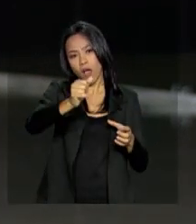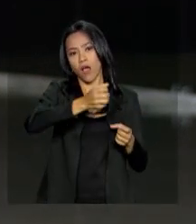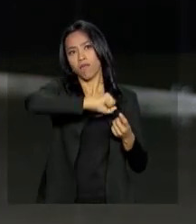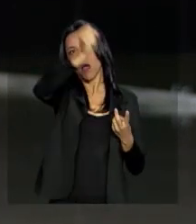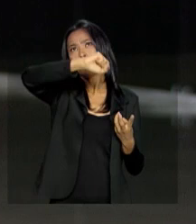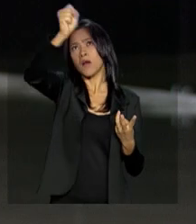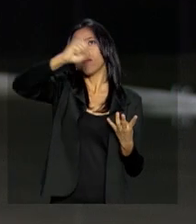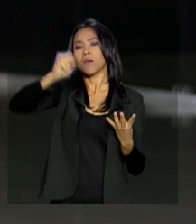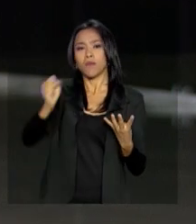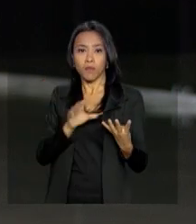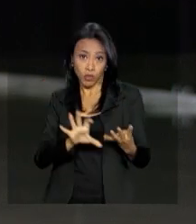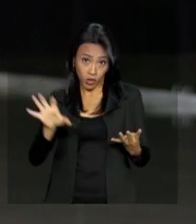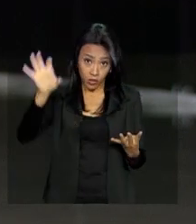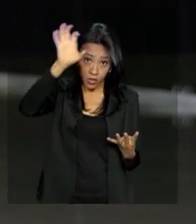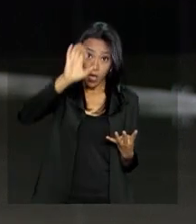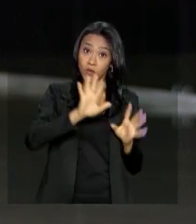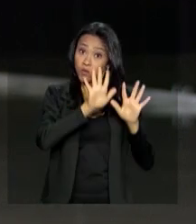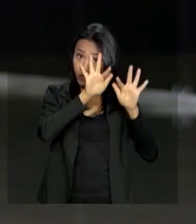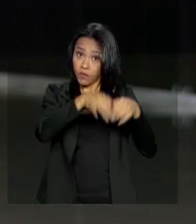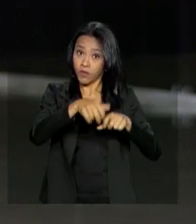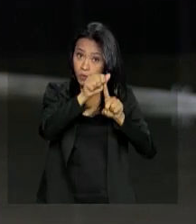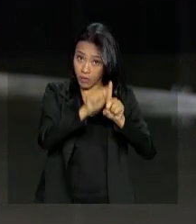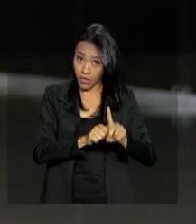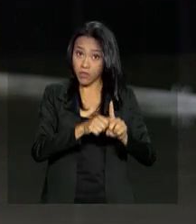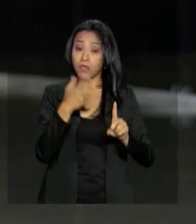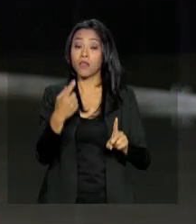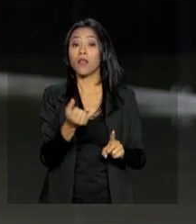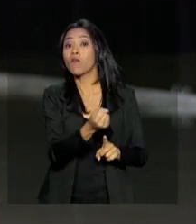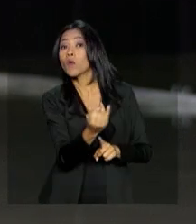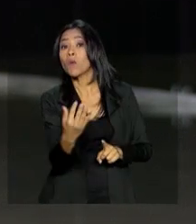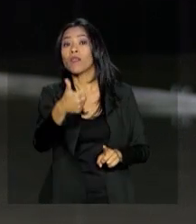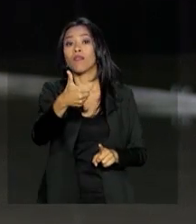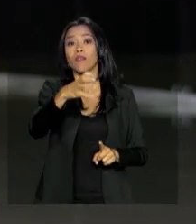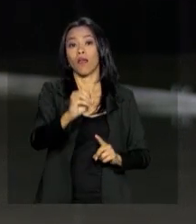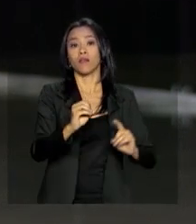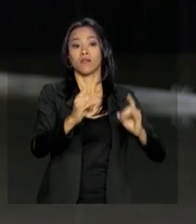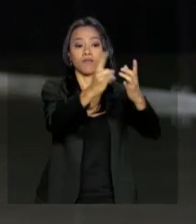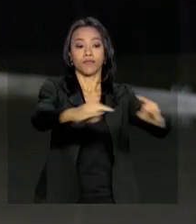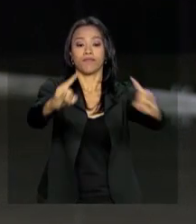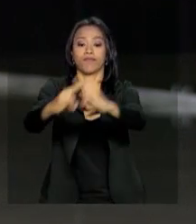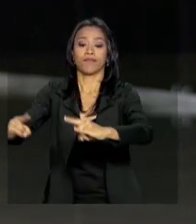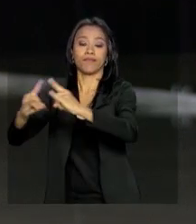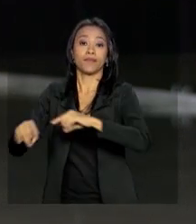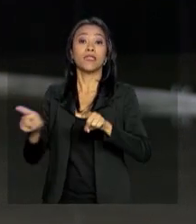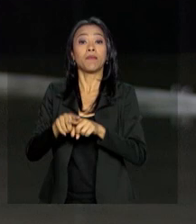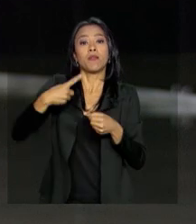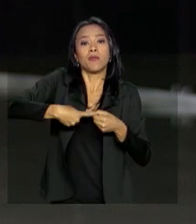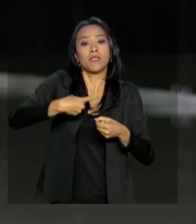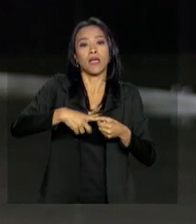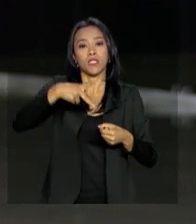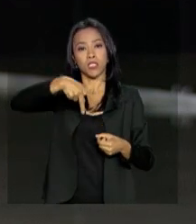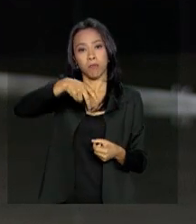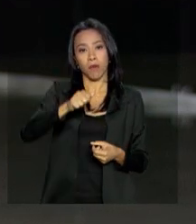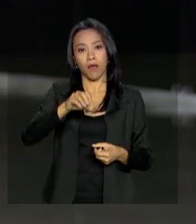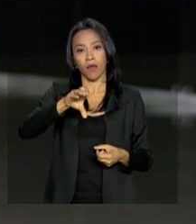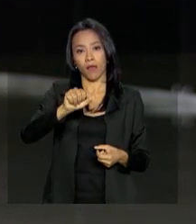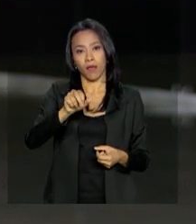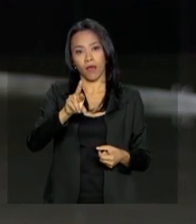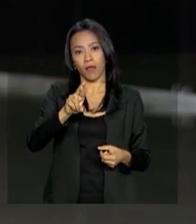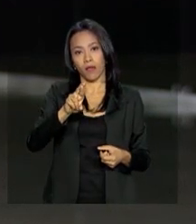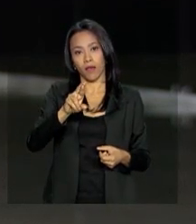deste mês eles estavam em dez abrigos em boa vista na capital do estado e em pacaraíma na fronteira entre os dois